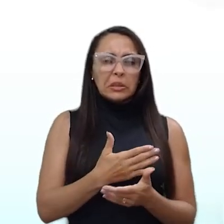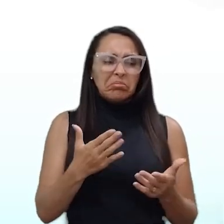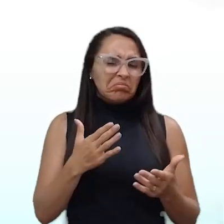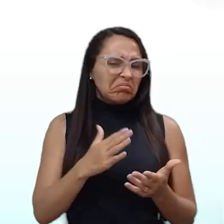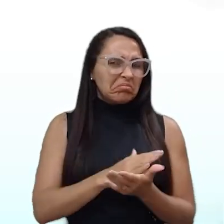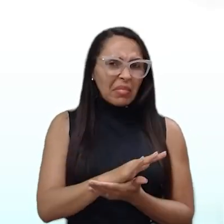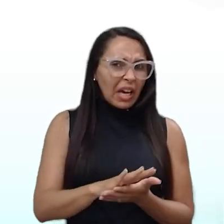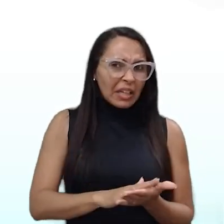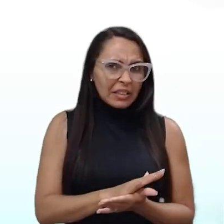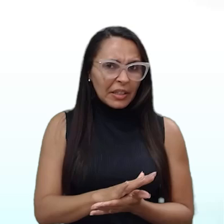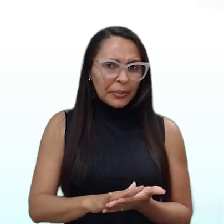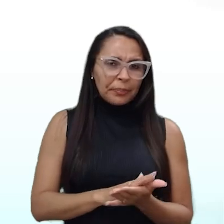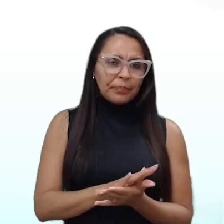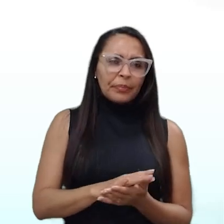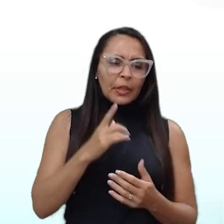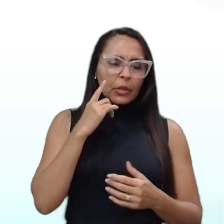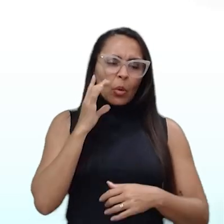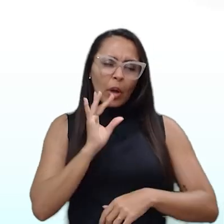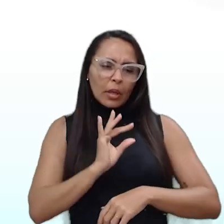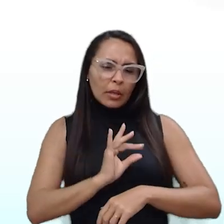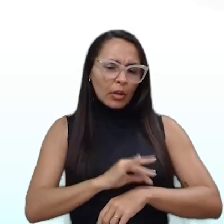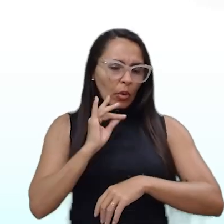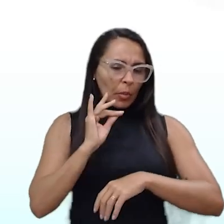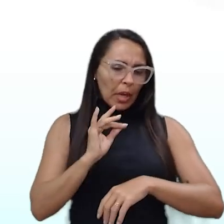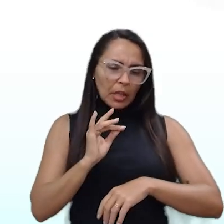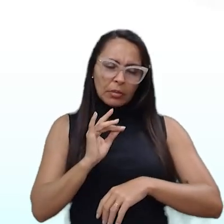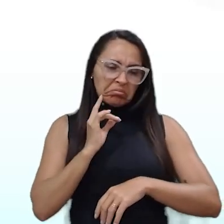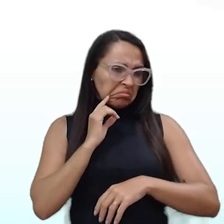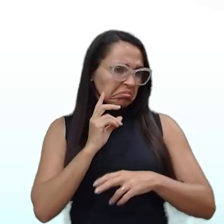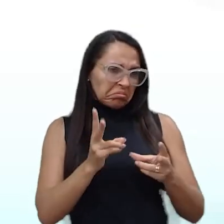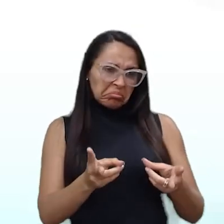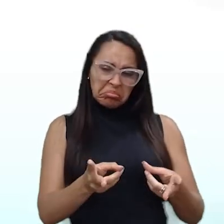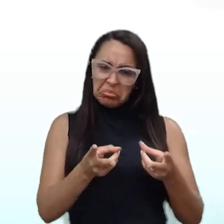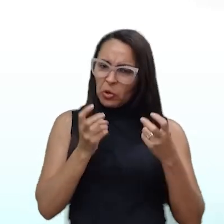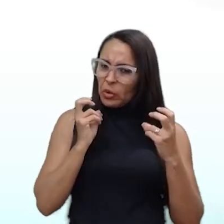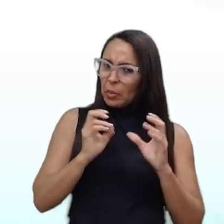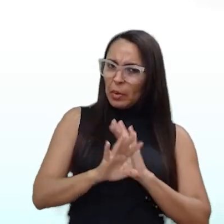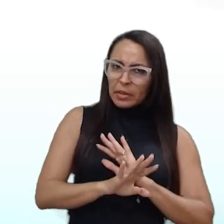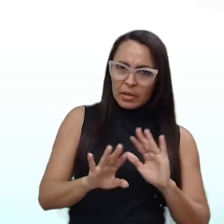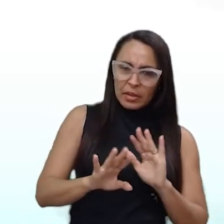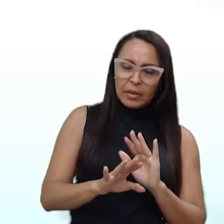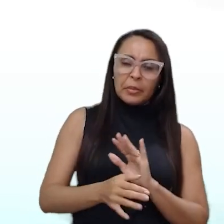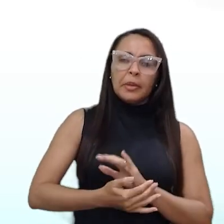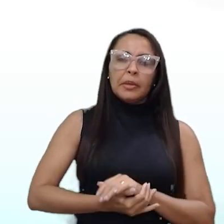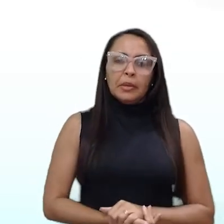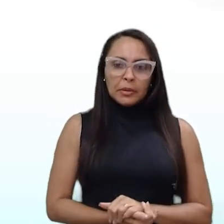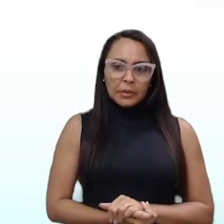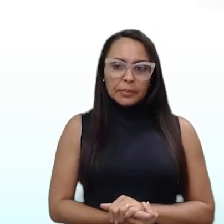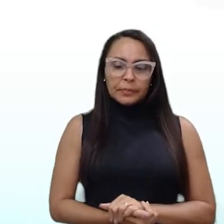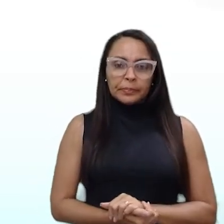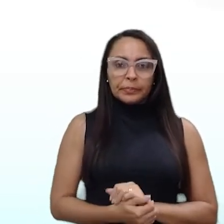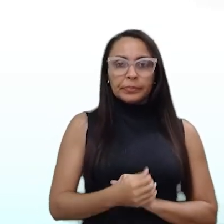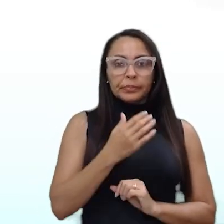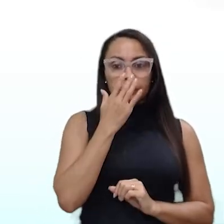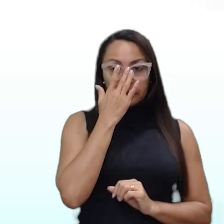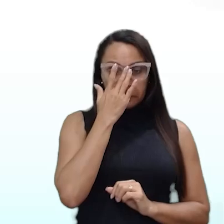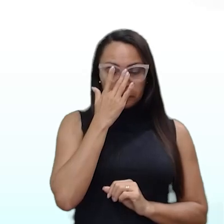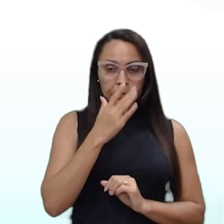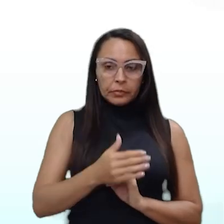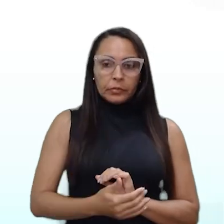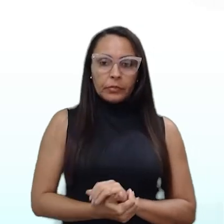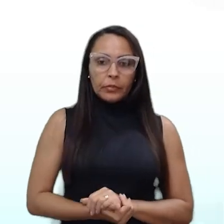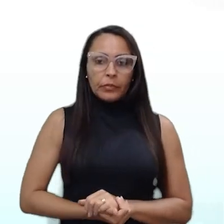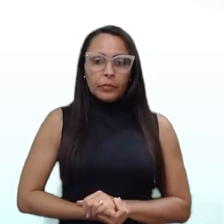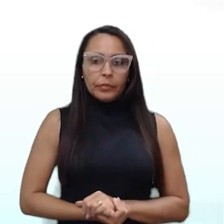seja, tão pequenininha que toca na tua pele e tu nem percebe, tá? Então tá aí as fagulhas, tá? No caso, uma